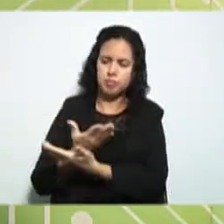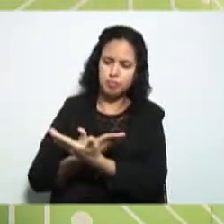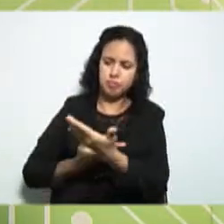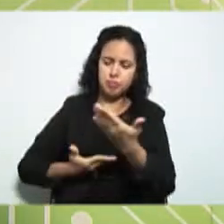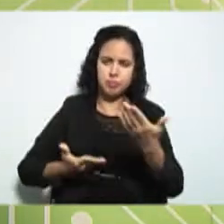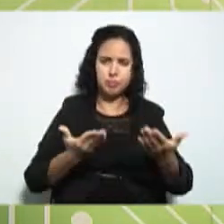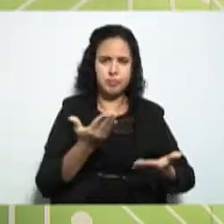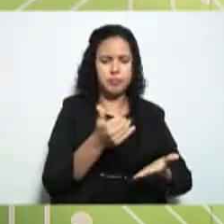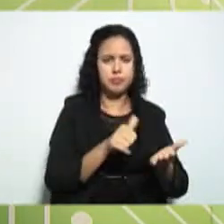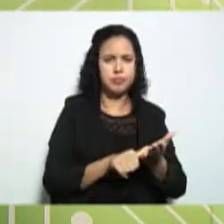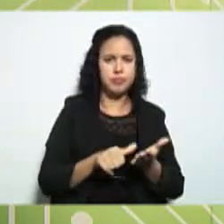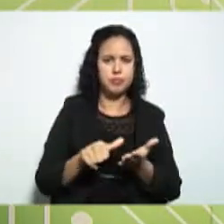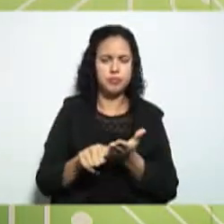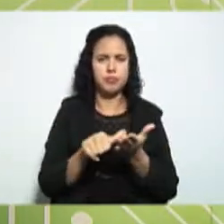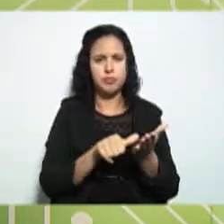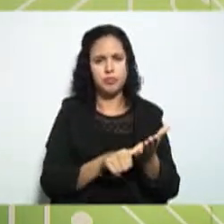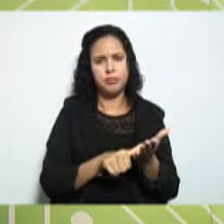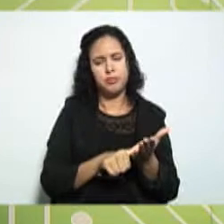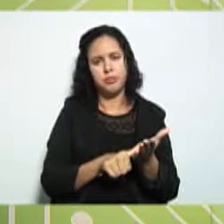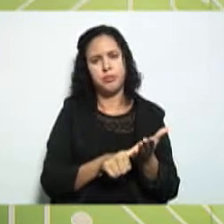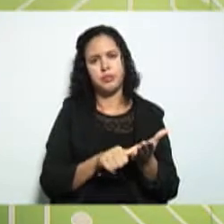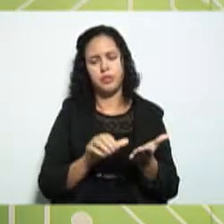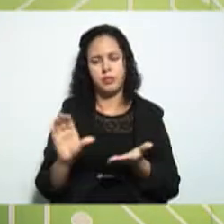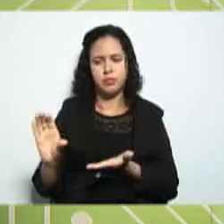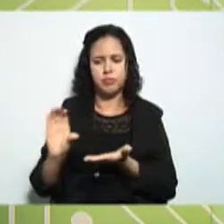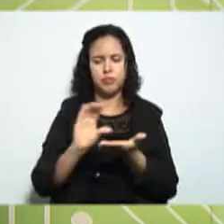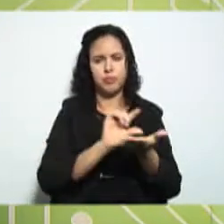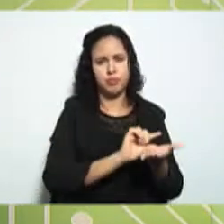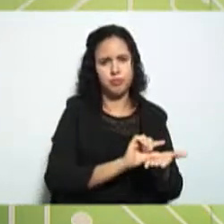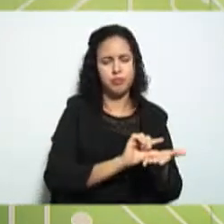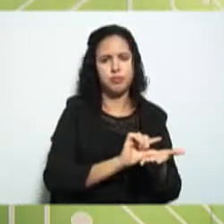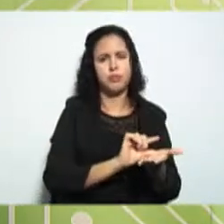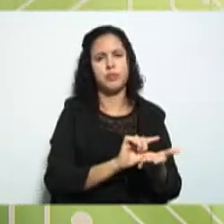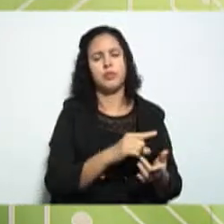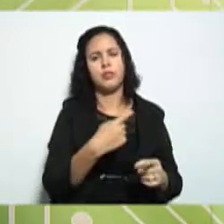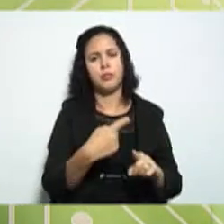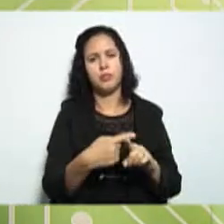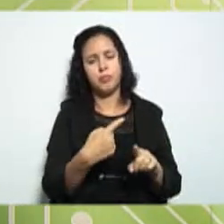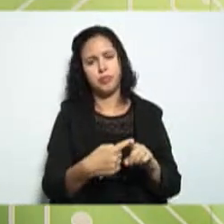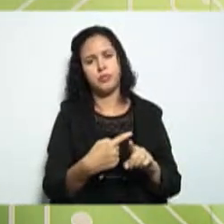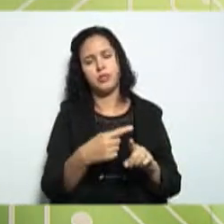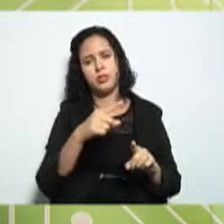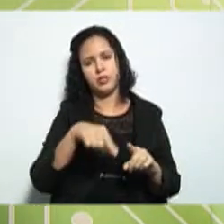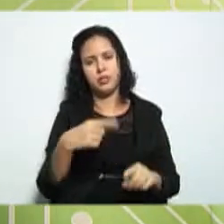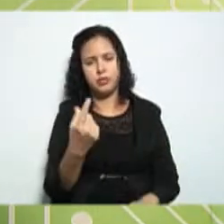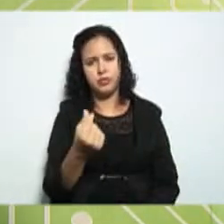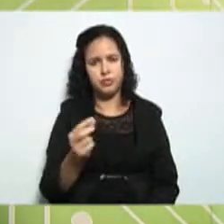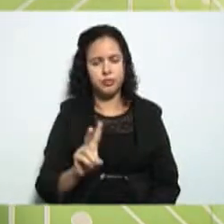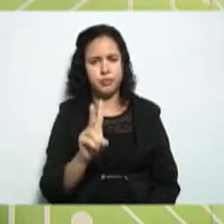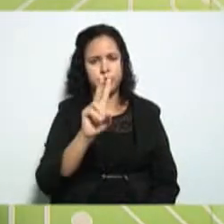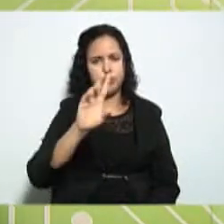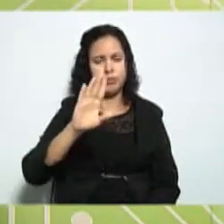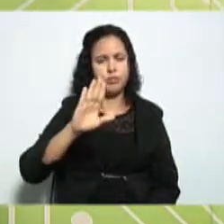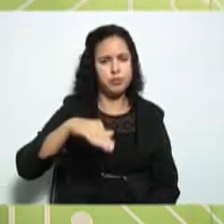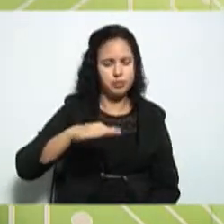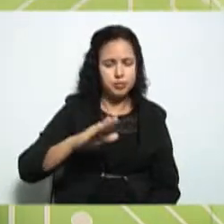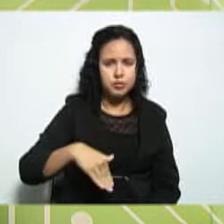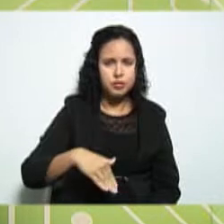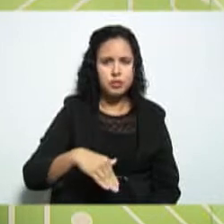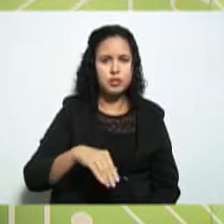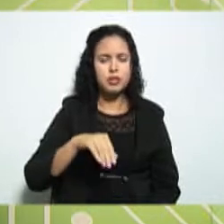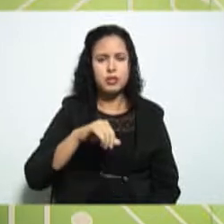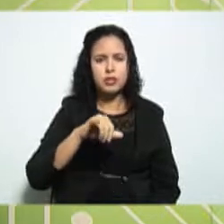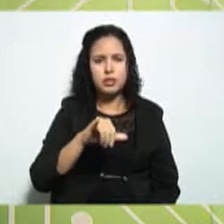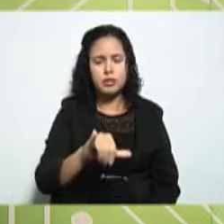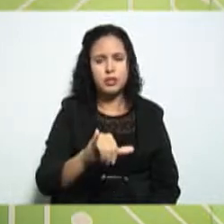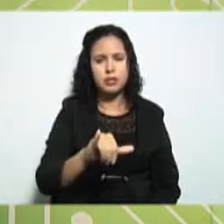cooperado toda a parte do lucro, porque ela está cobrando um preço pequeno pelo serviço que ela está prestando. Se teve sobra, é porque ela cobrou um